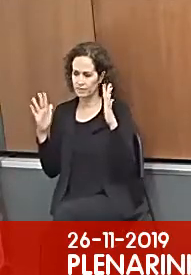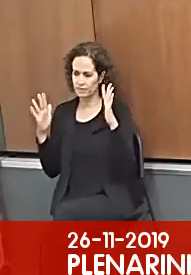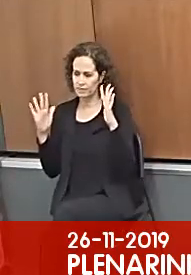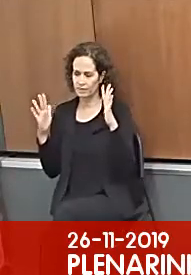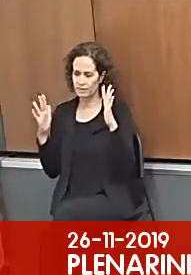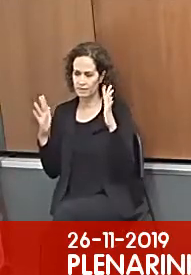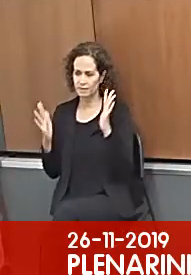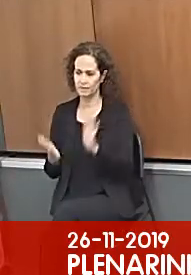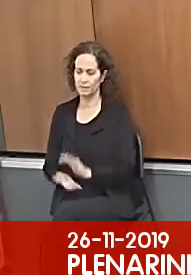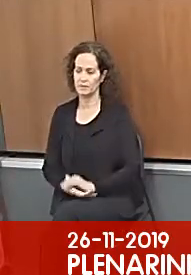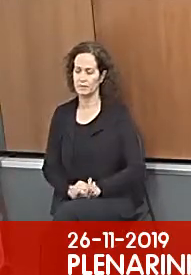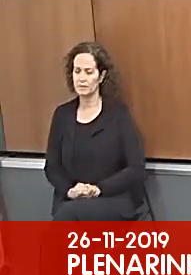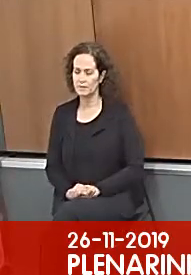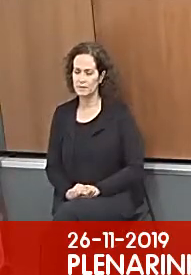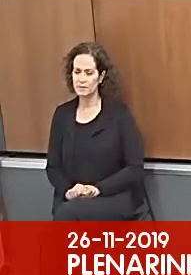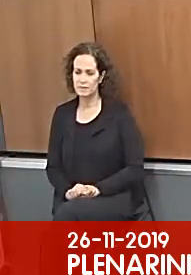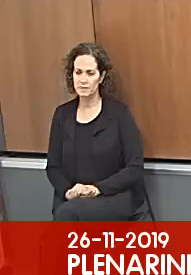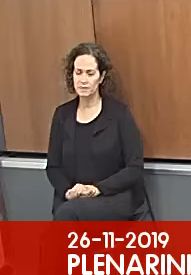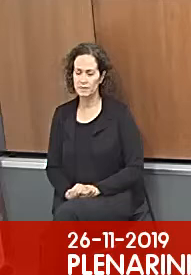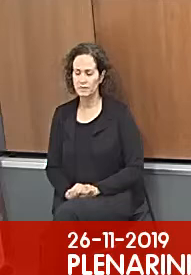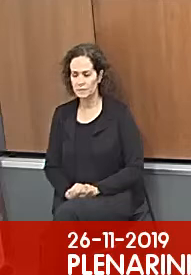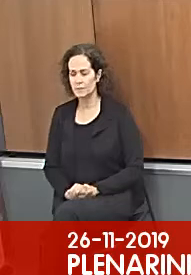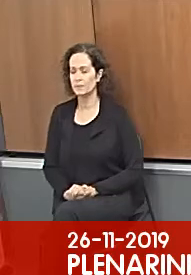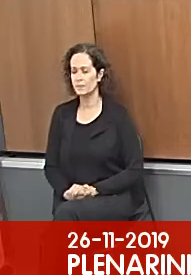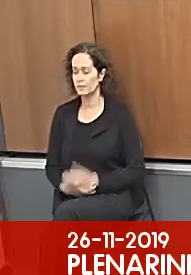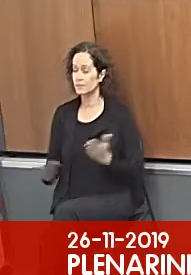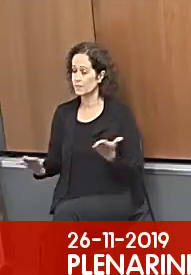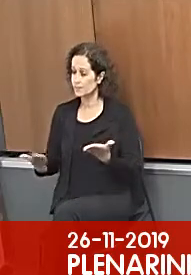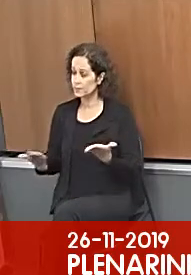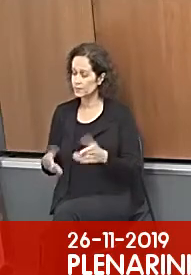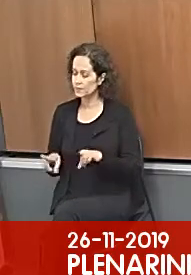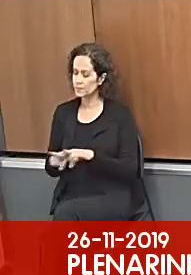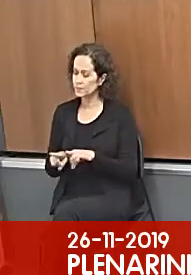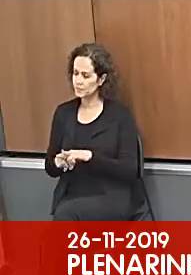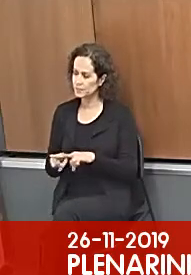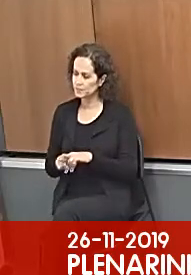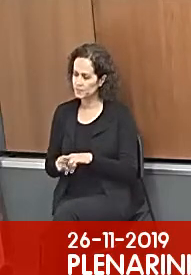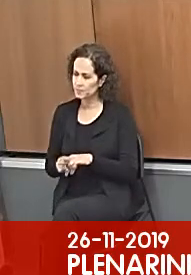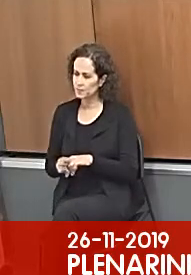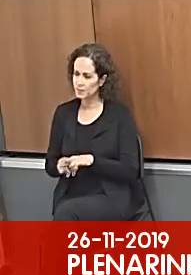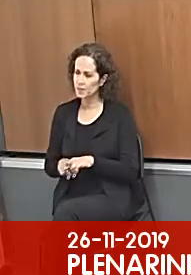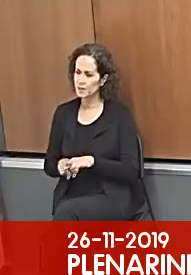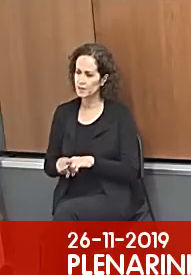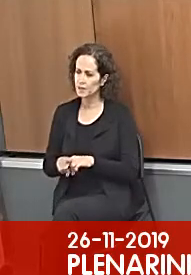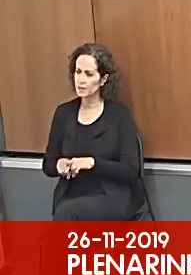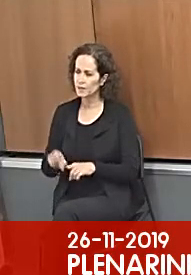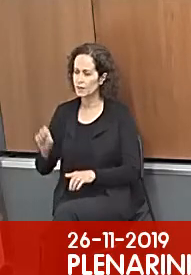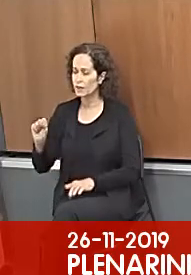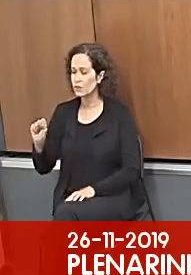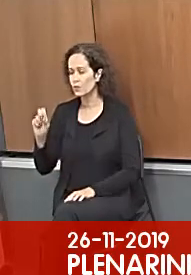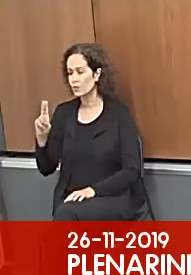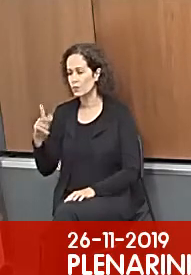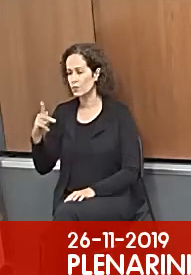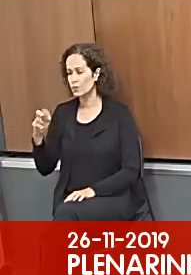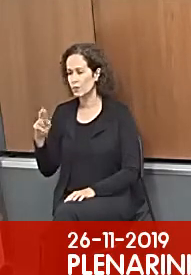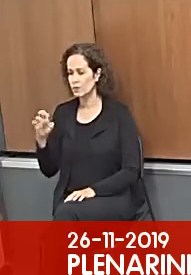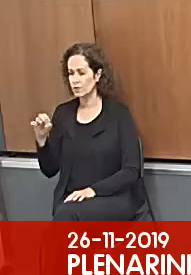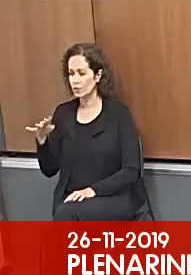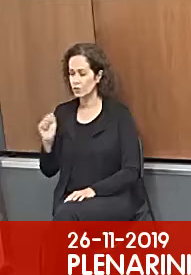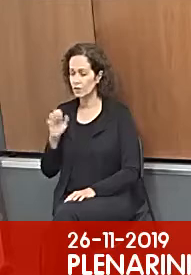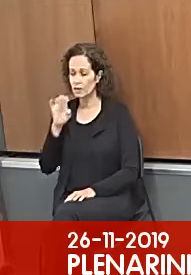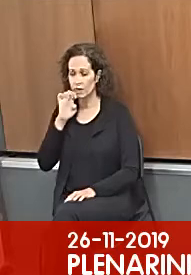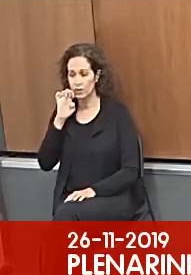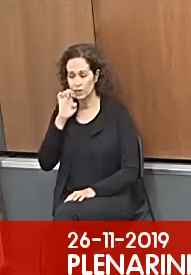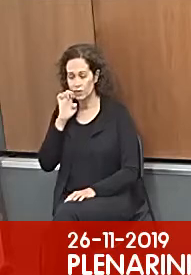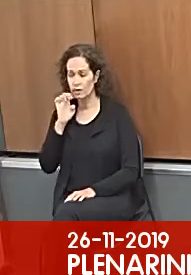Então, vou passar aqui para o Mike, que está representando este ato também, a supervisora Edna. Mike é coordenador do setor de